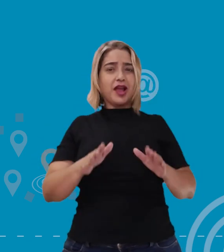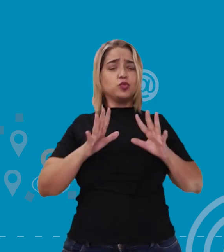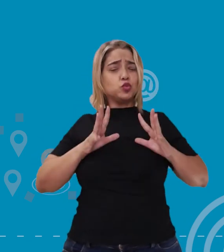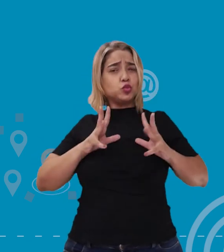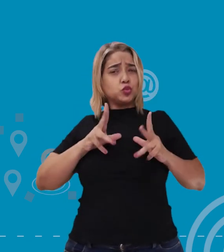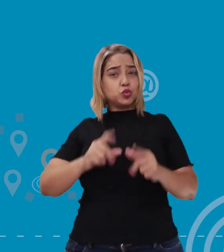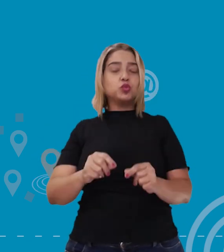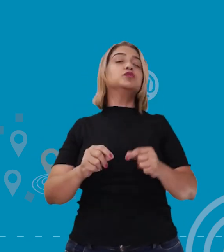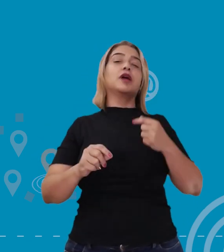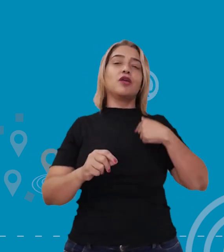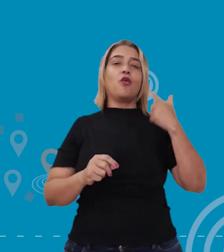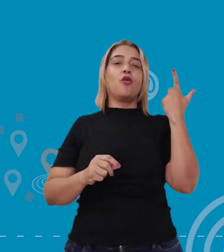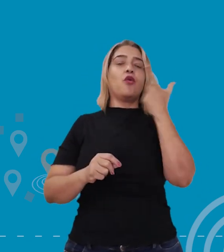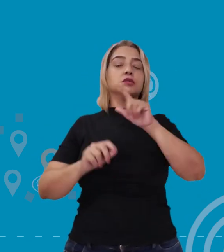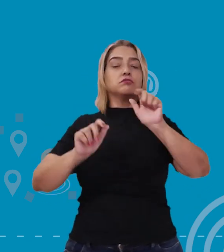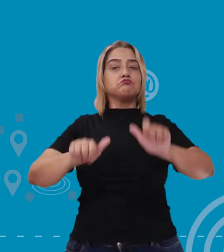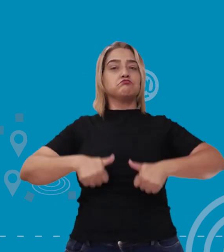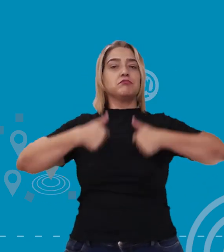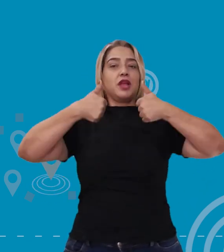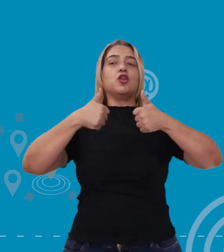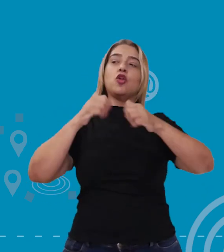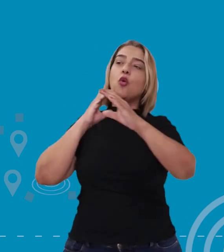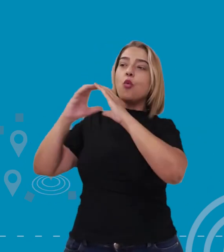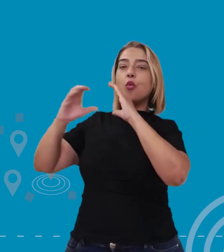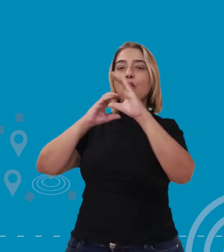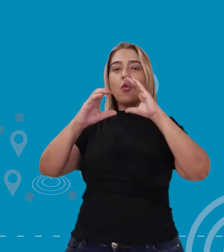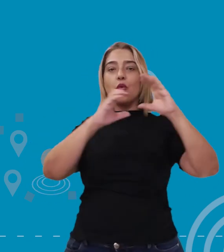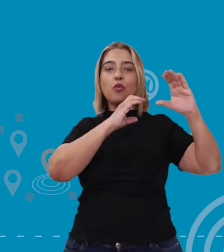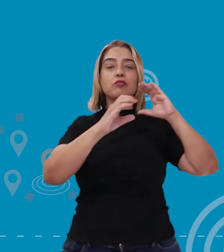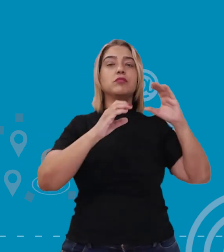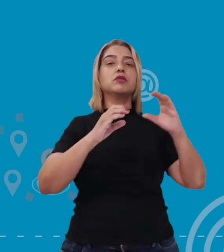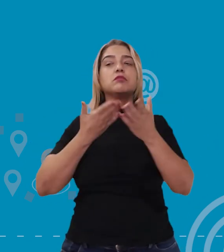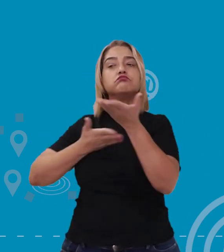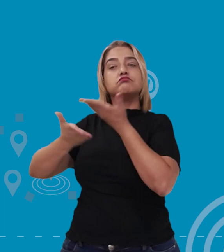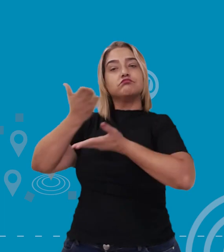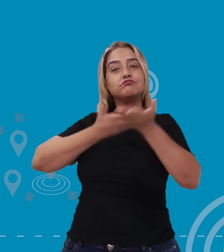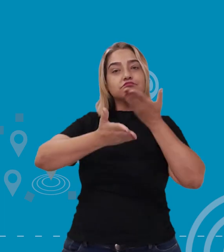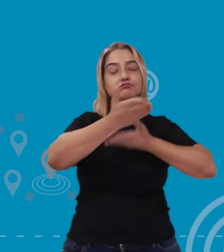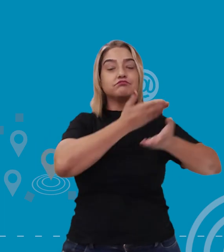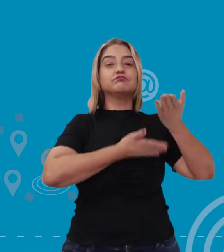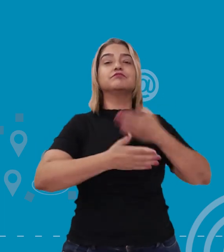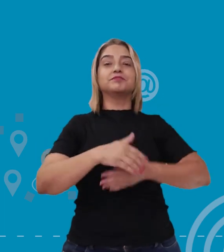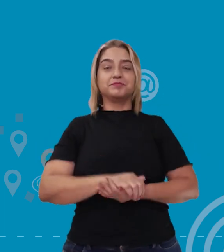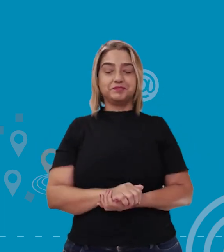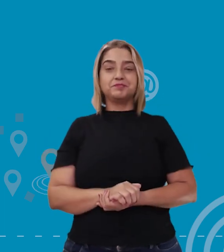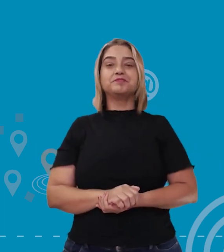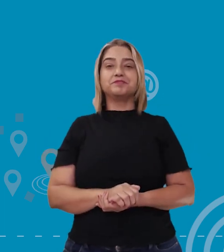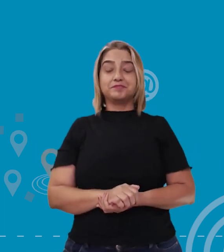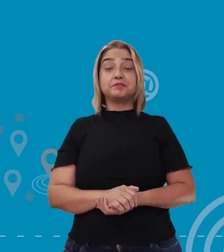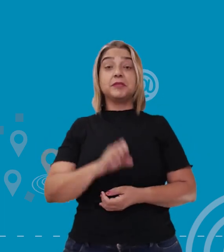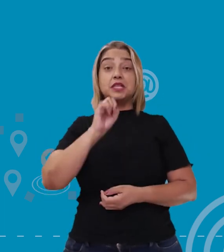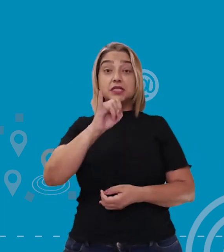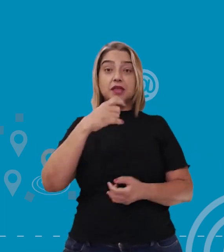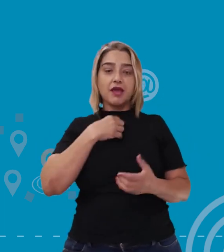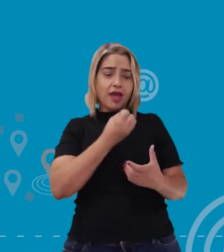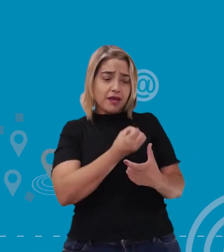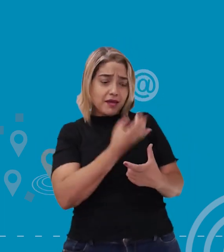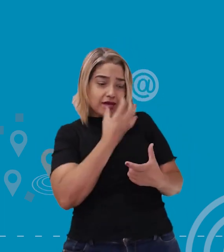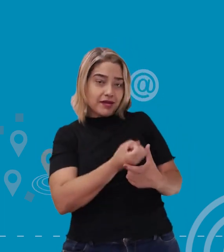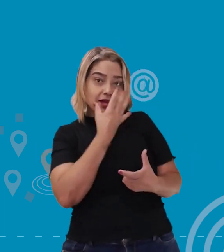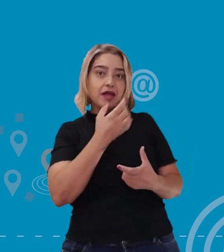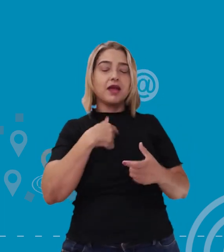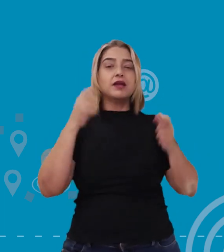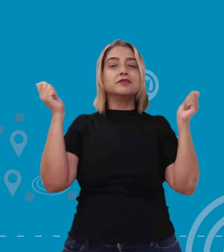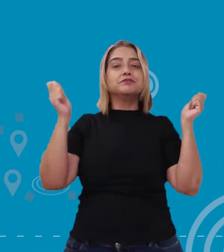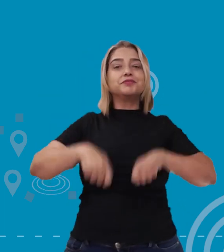melhora as suas habilidades comunicativas e de interação. Ou seja, estar alfabetizado nos